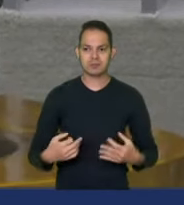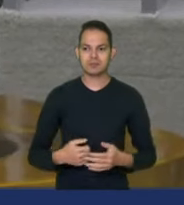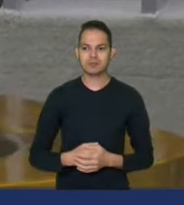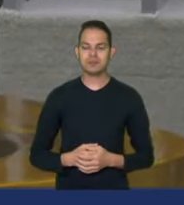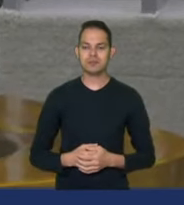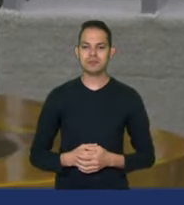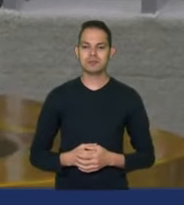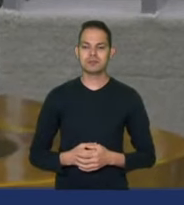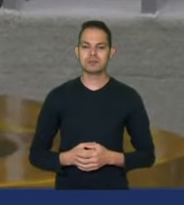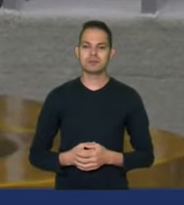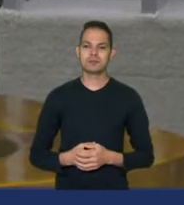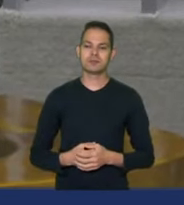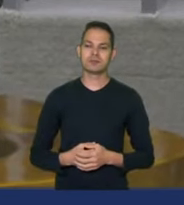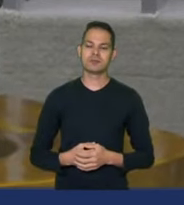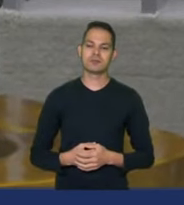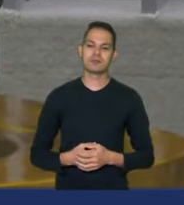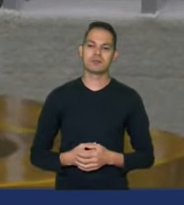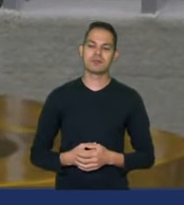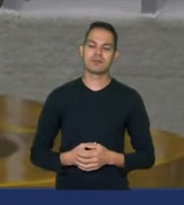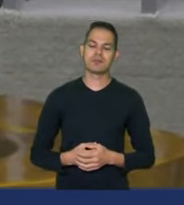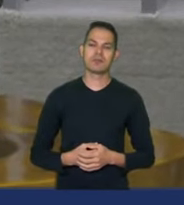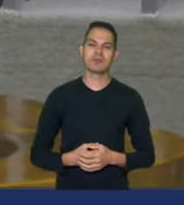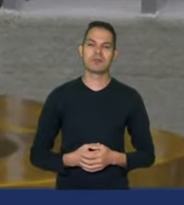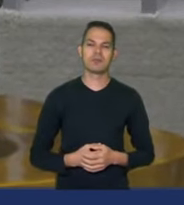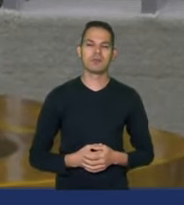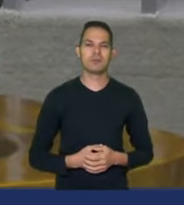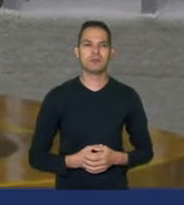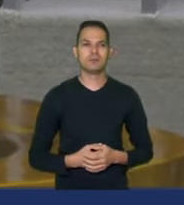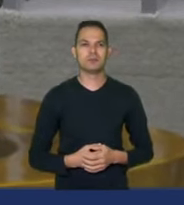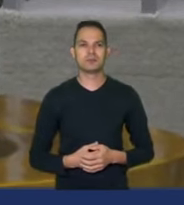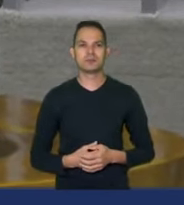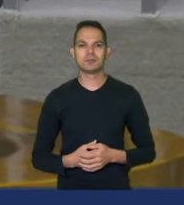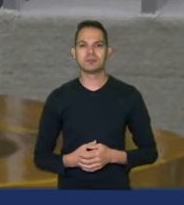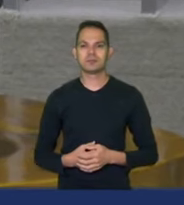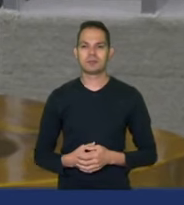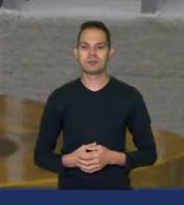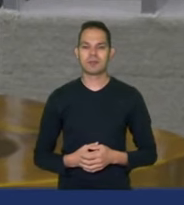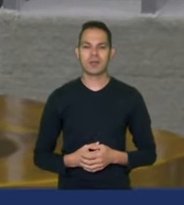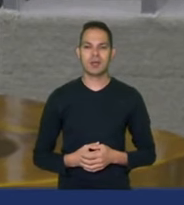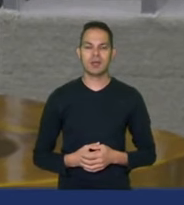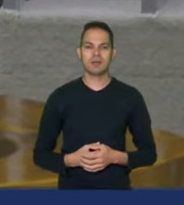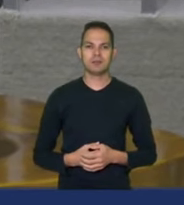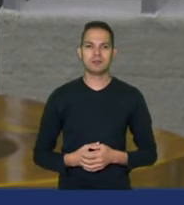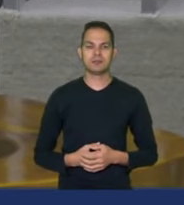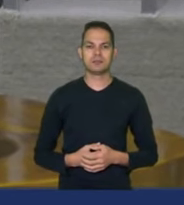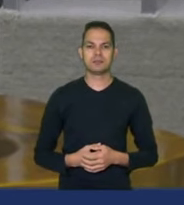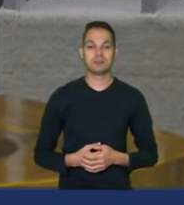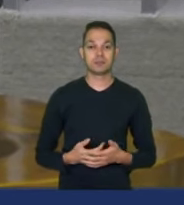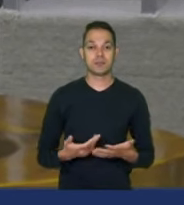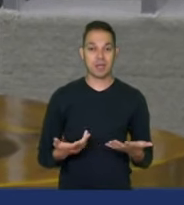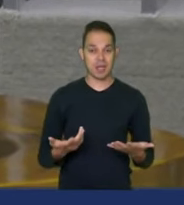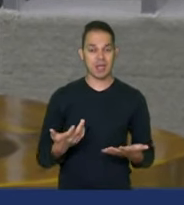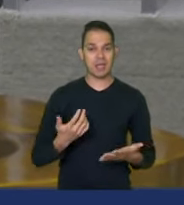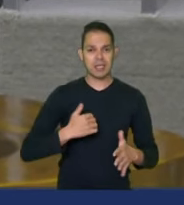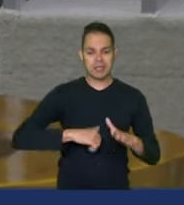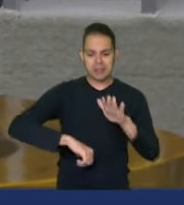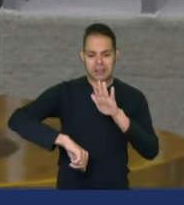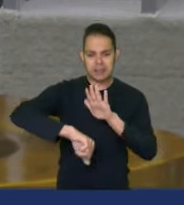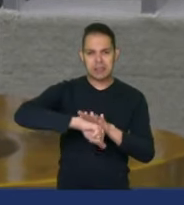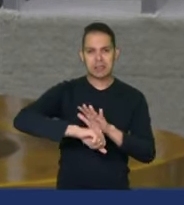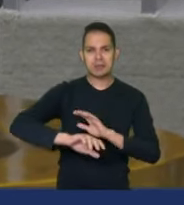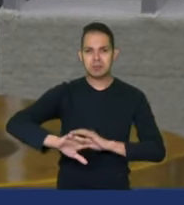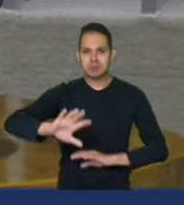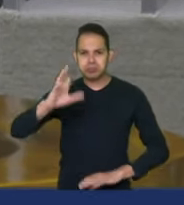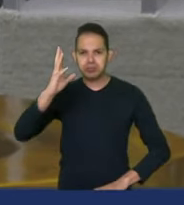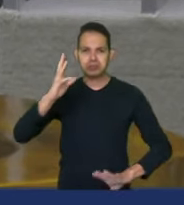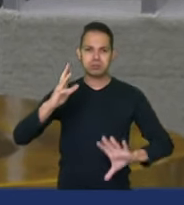o que está se pensando, o que está se articulando e o que está se querendo fazer